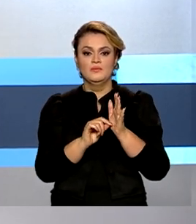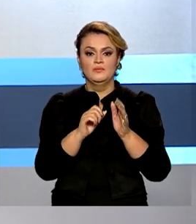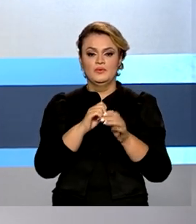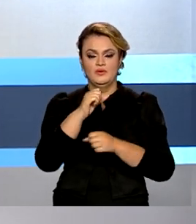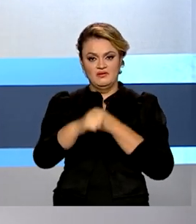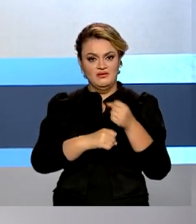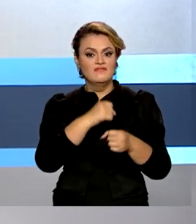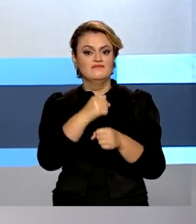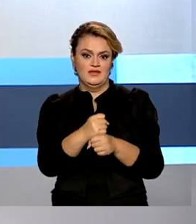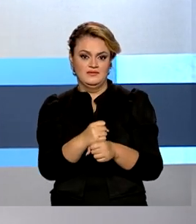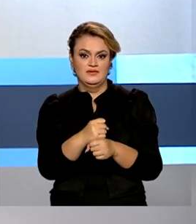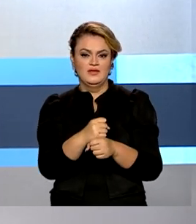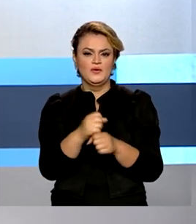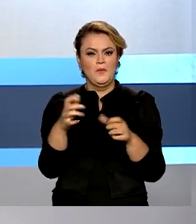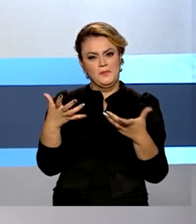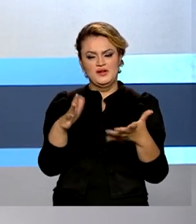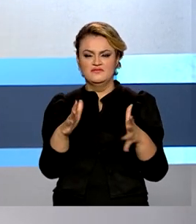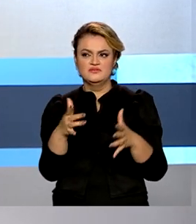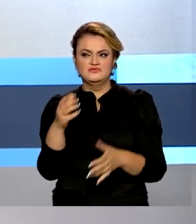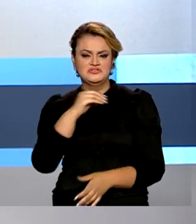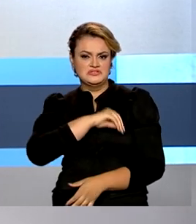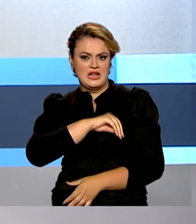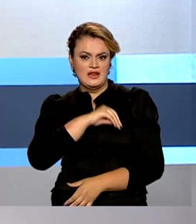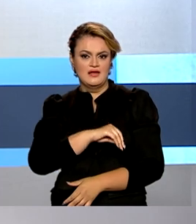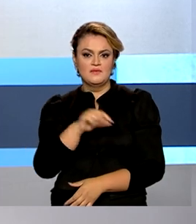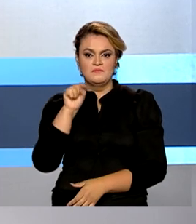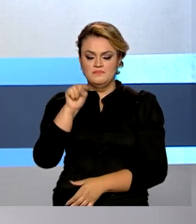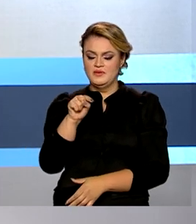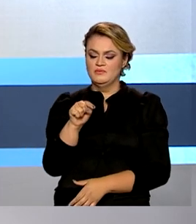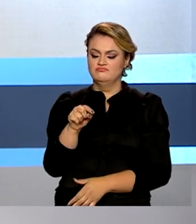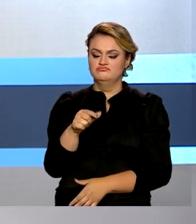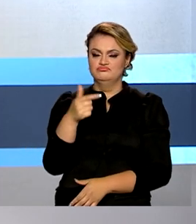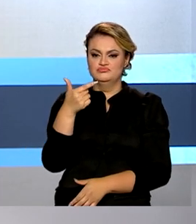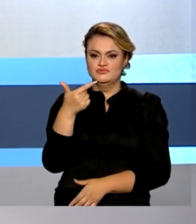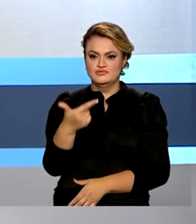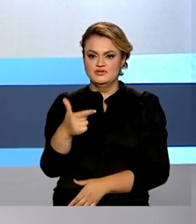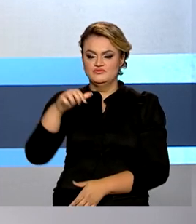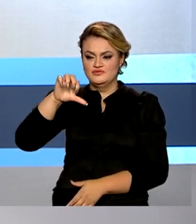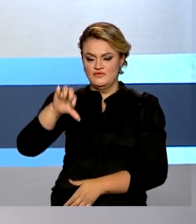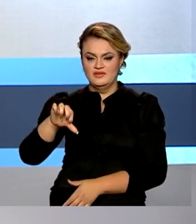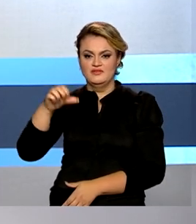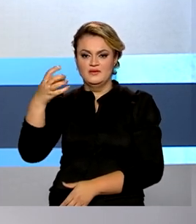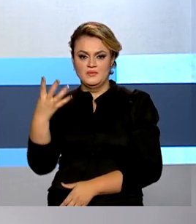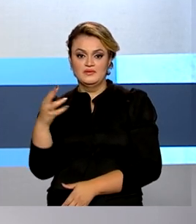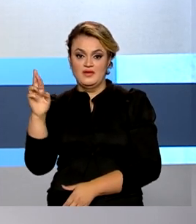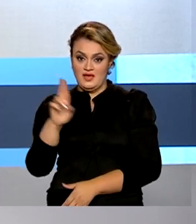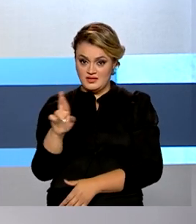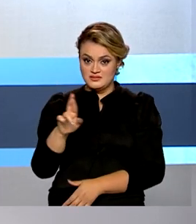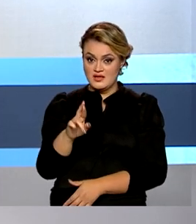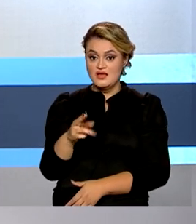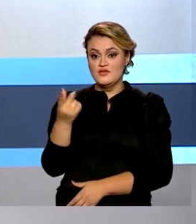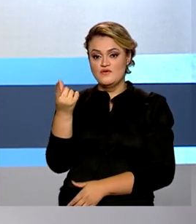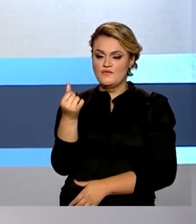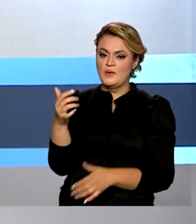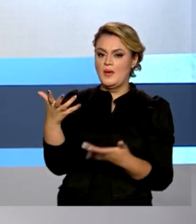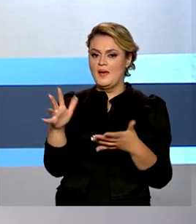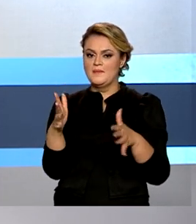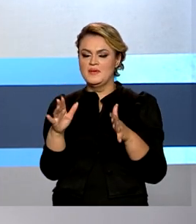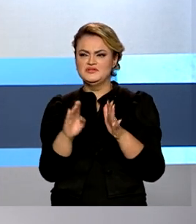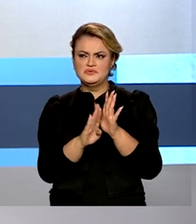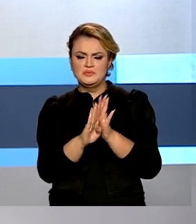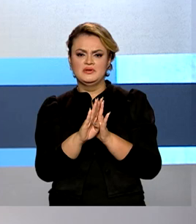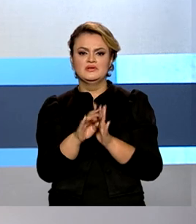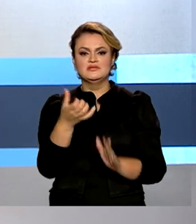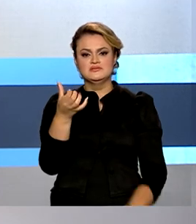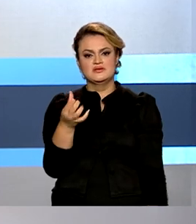2023 com previsão de salário mínimo de 1294 reais e O Valor estimado representa um